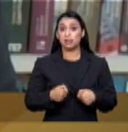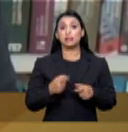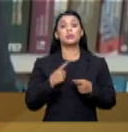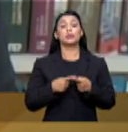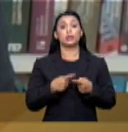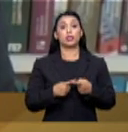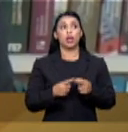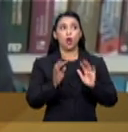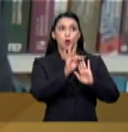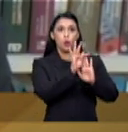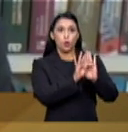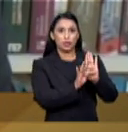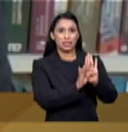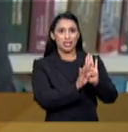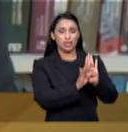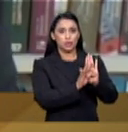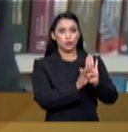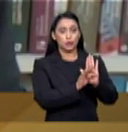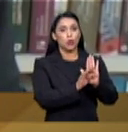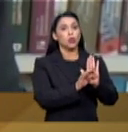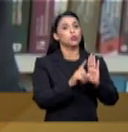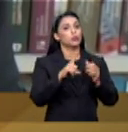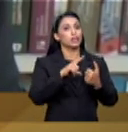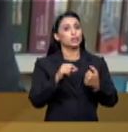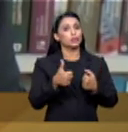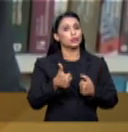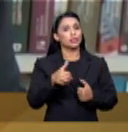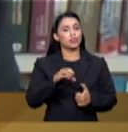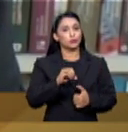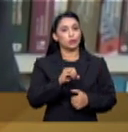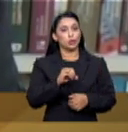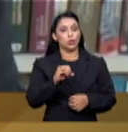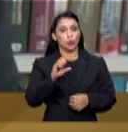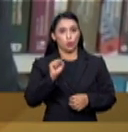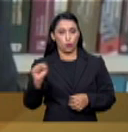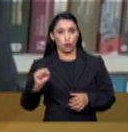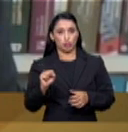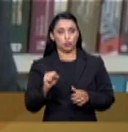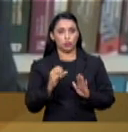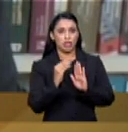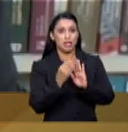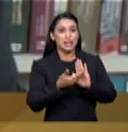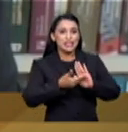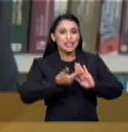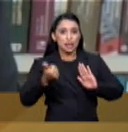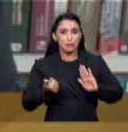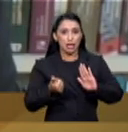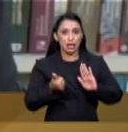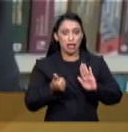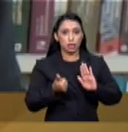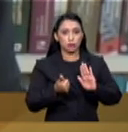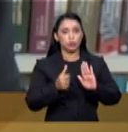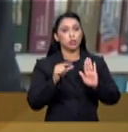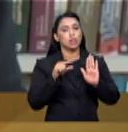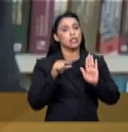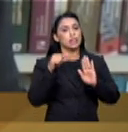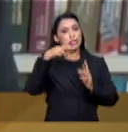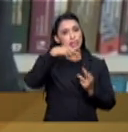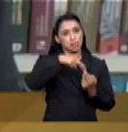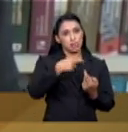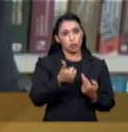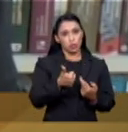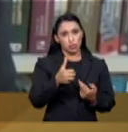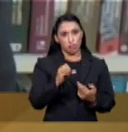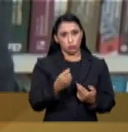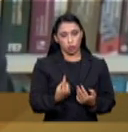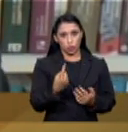texto isolado do artigo 108, inciso 1, a linha B, ele revela o seu